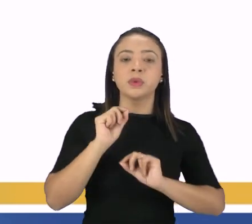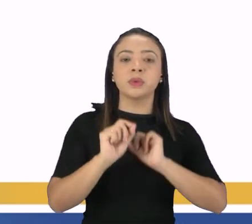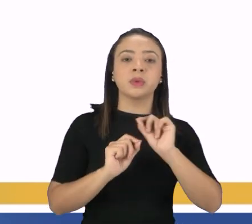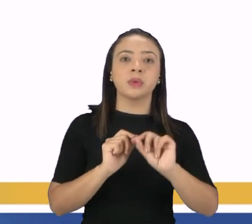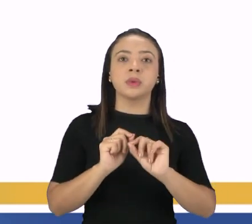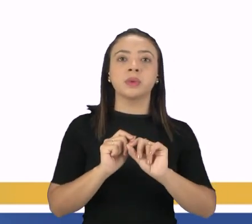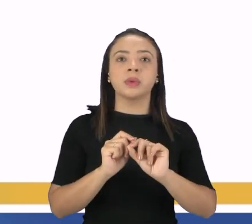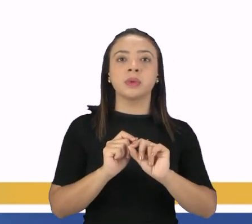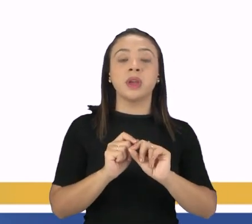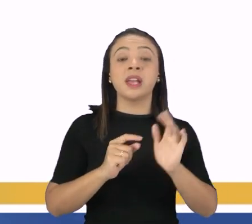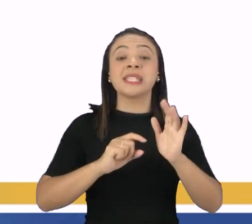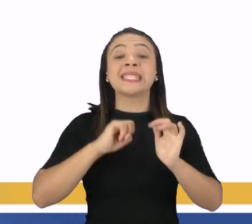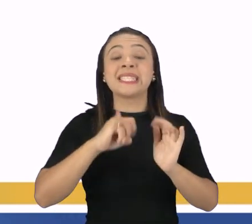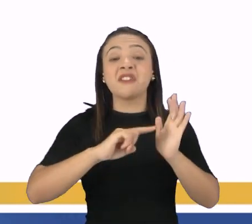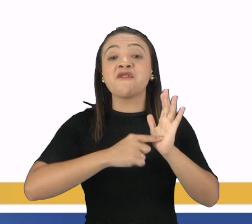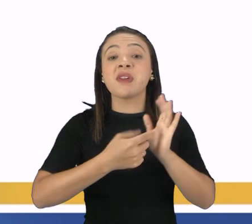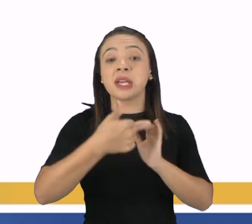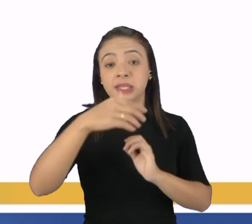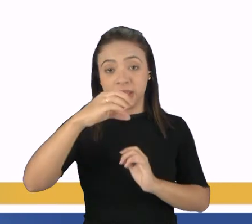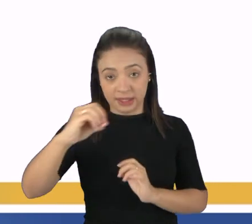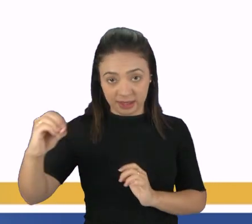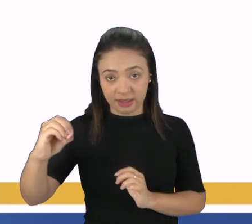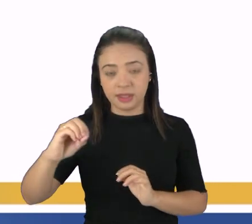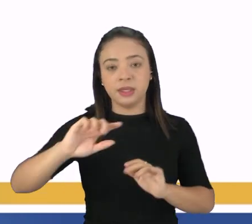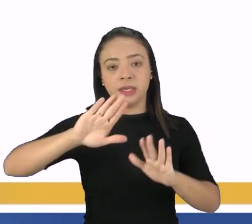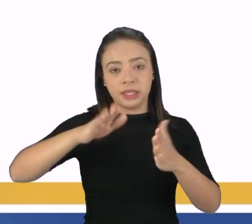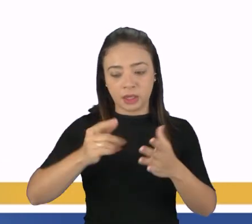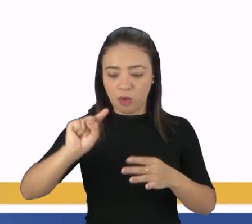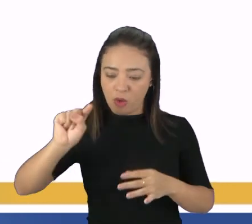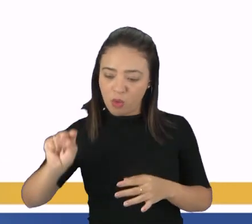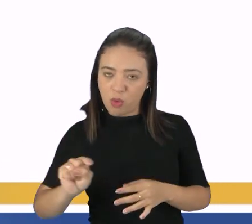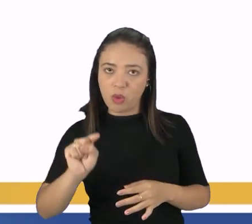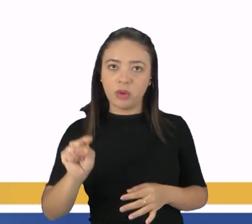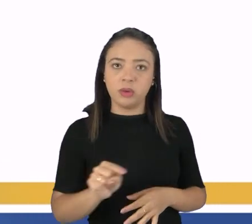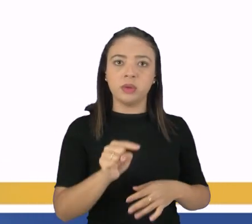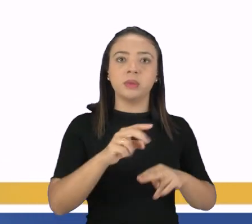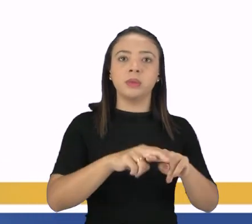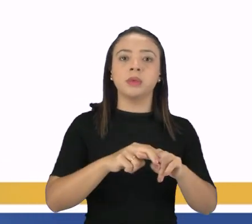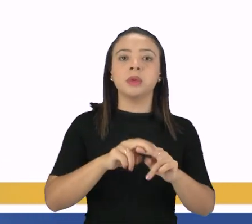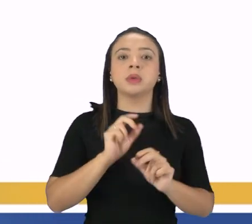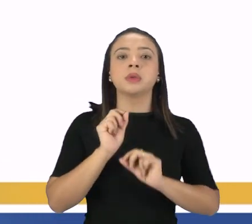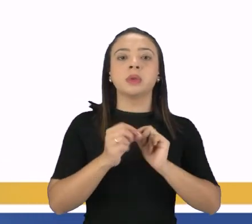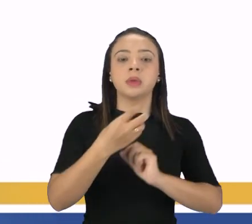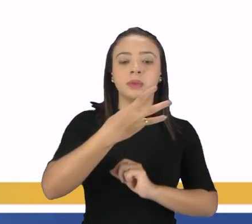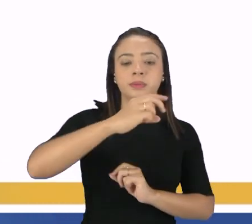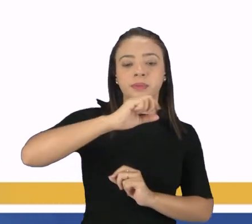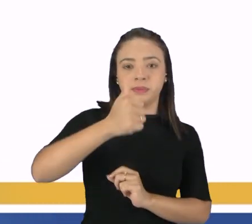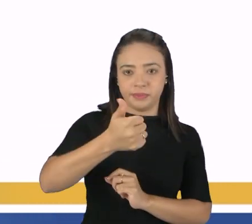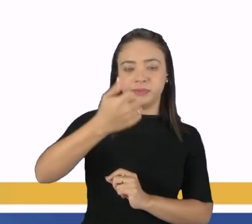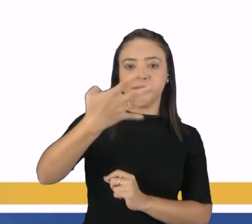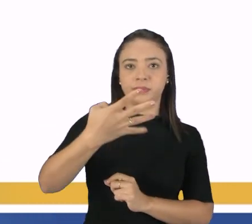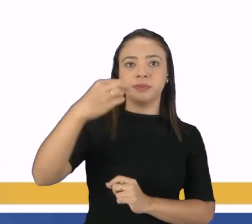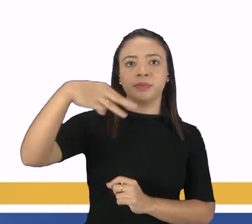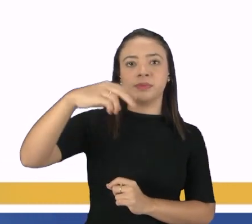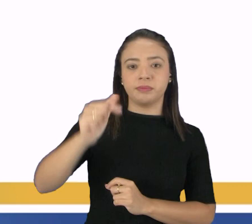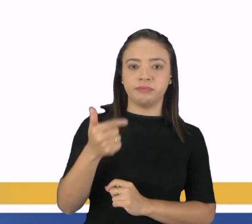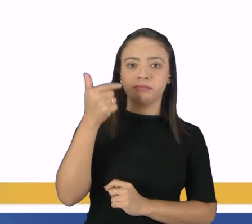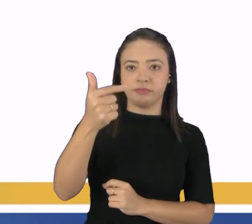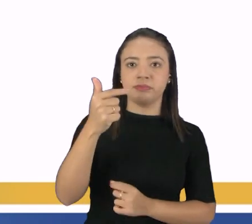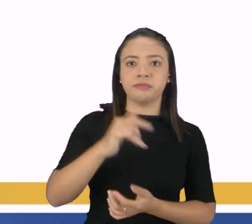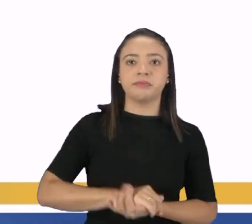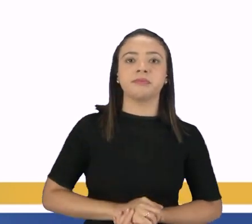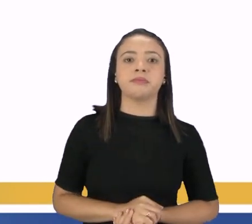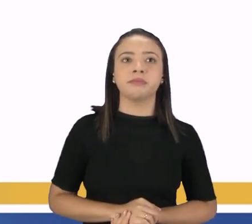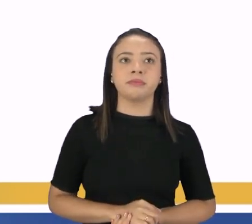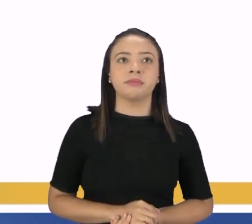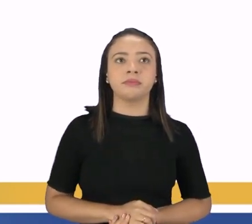para a direita, né? Então, temos aí uma área igual a 314 metros quadrados.